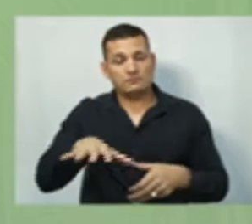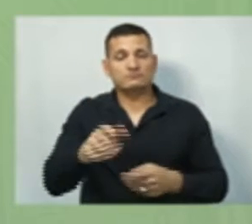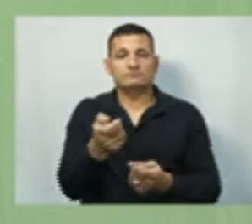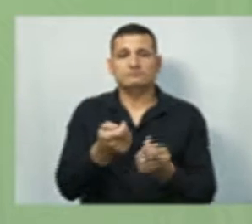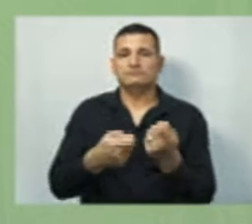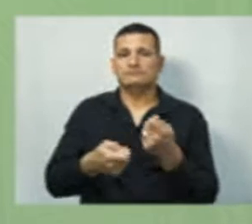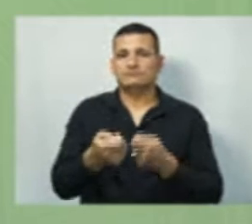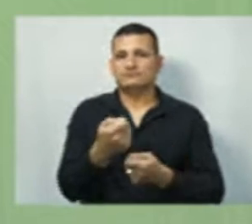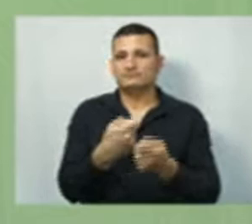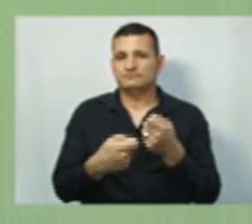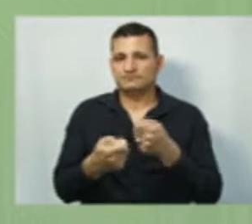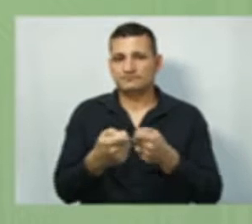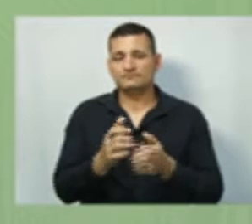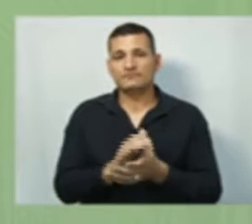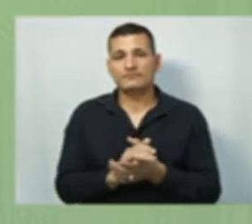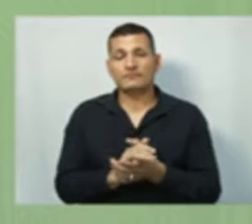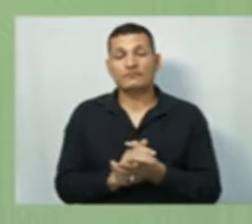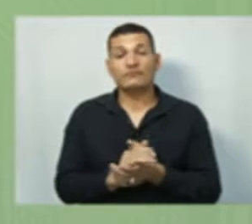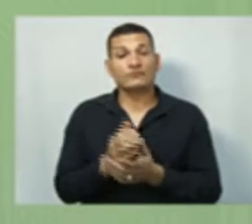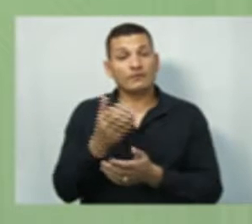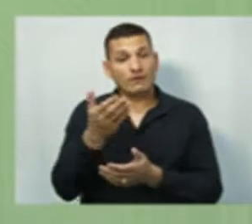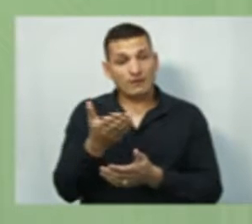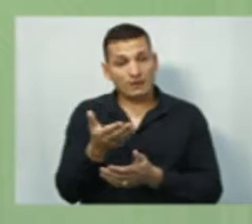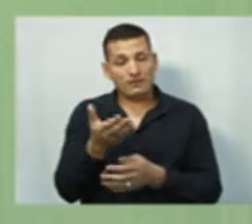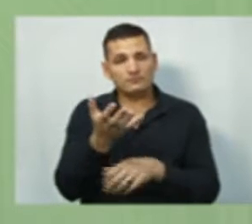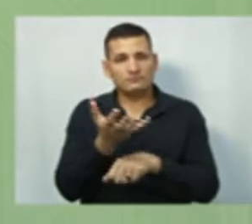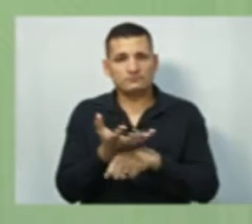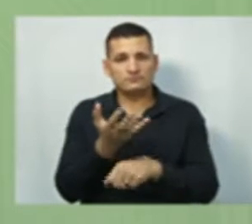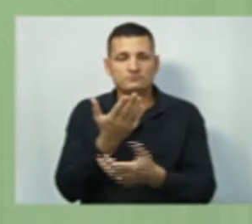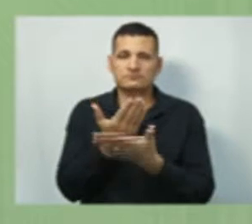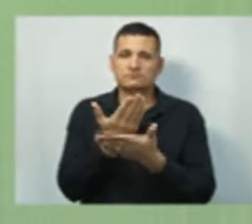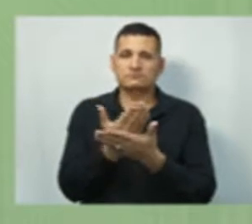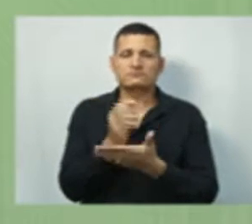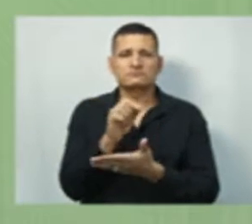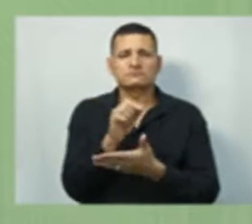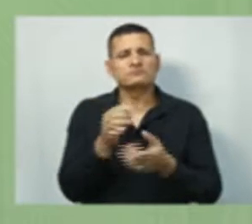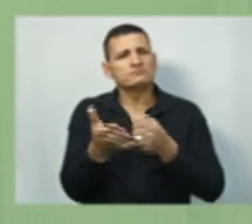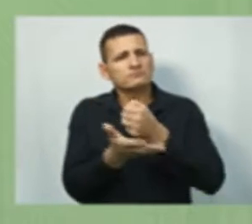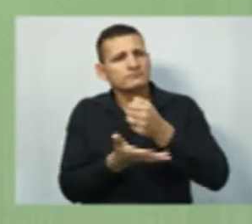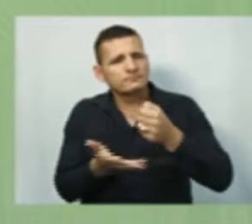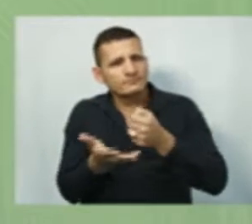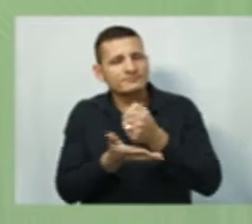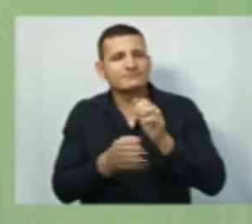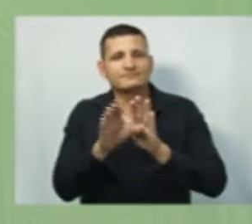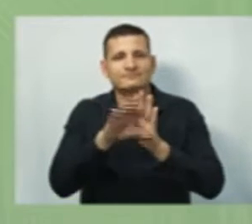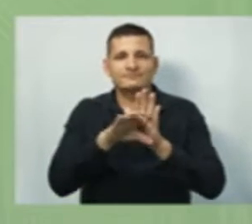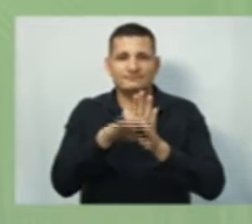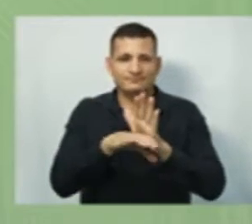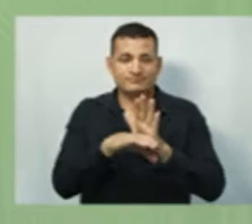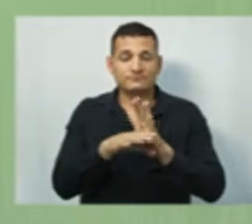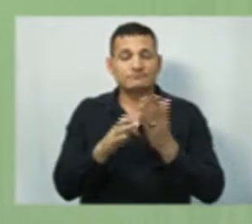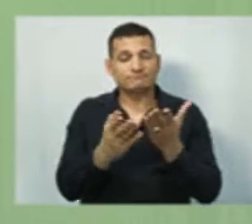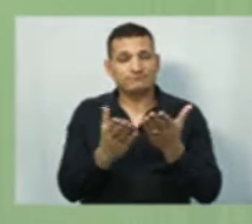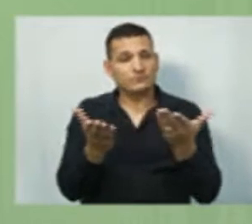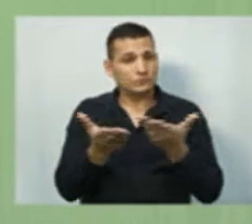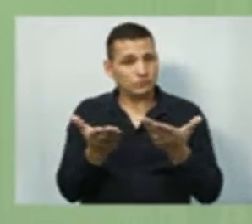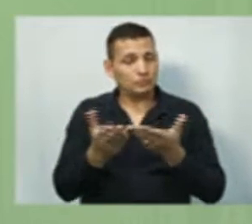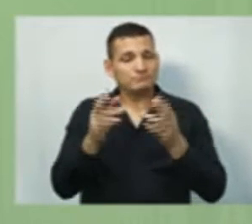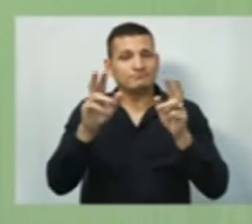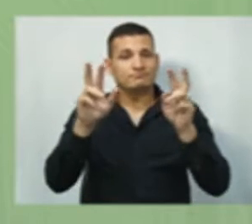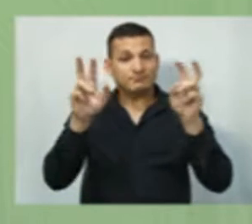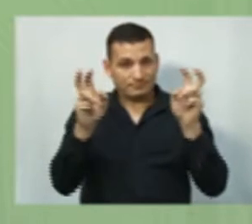Na nossa disciplina, nós vamos estudar conceitos fundamentais de economia. E esse é o tópico que nós vamos abordar na aula de